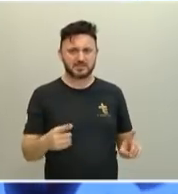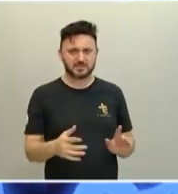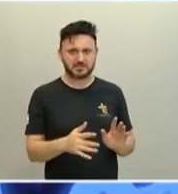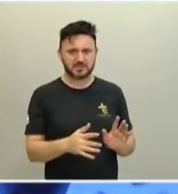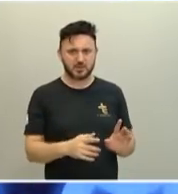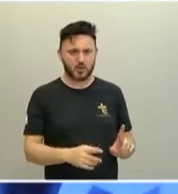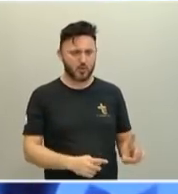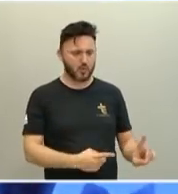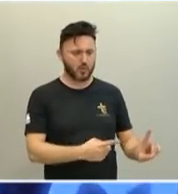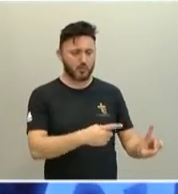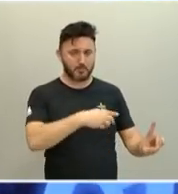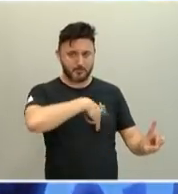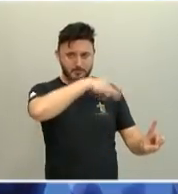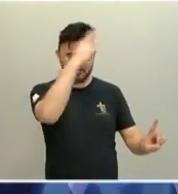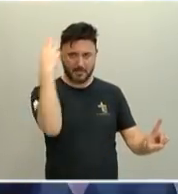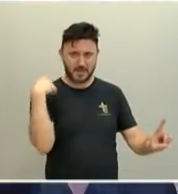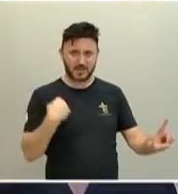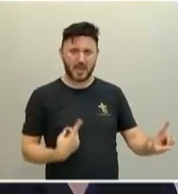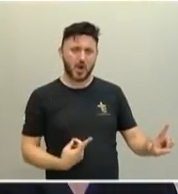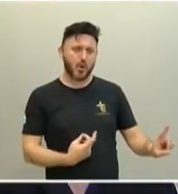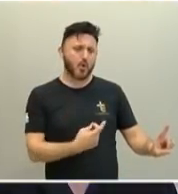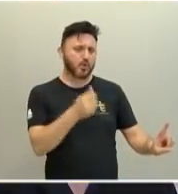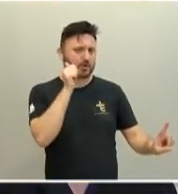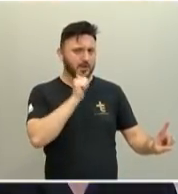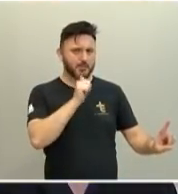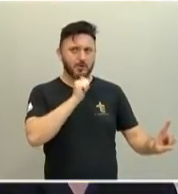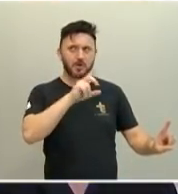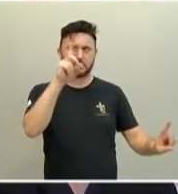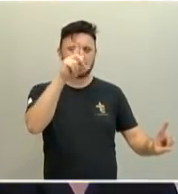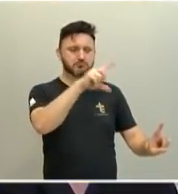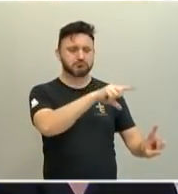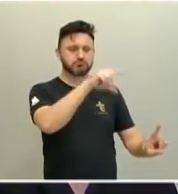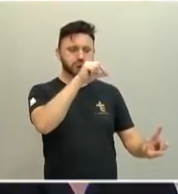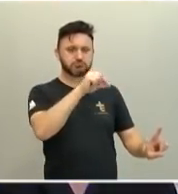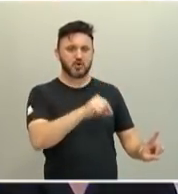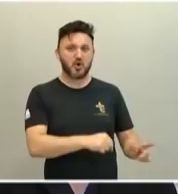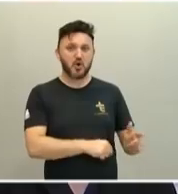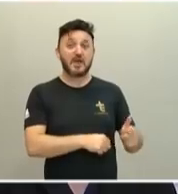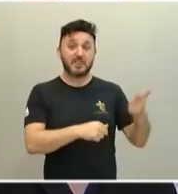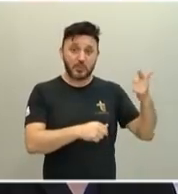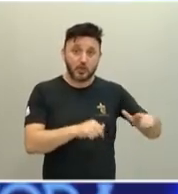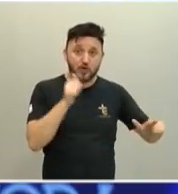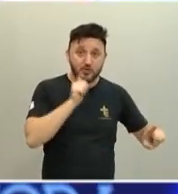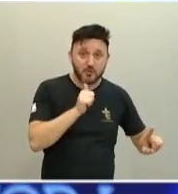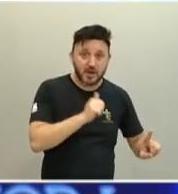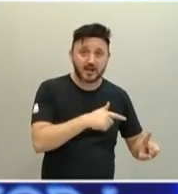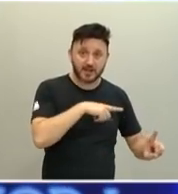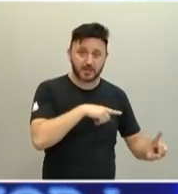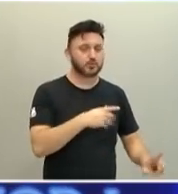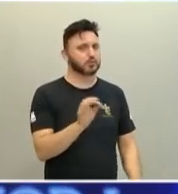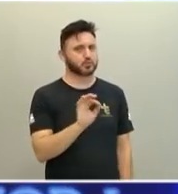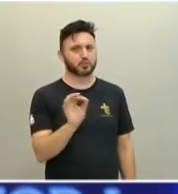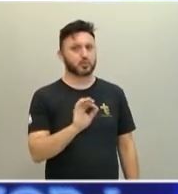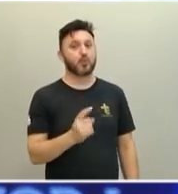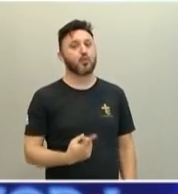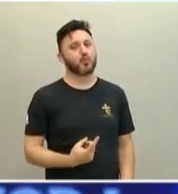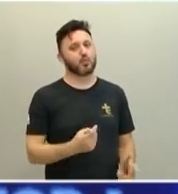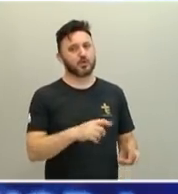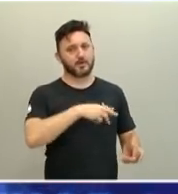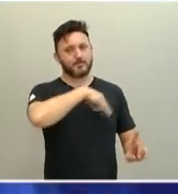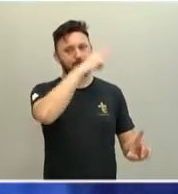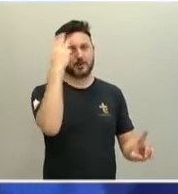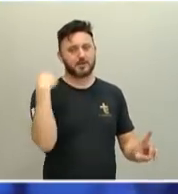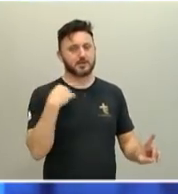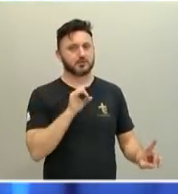se encarnou nela, mas o Espírito que fez esta obra em Maria é o mesmo que atua tudo em todos, é o mesmo que faz tudo em